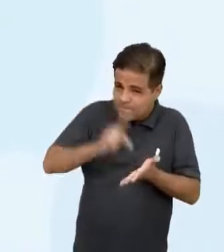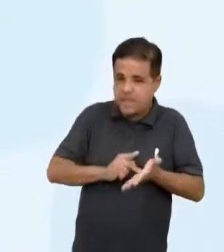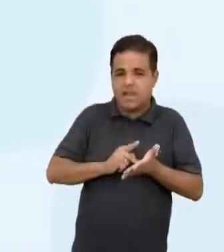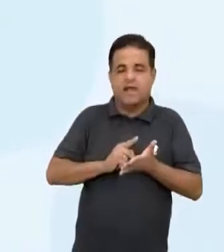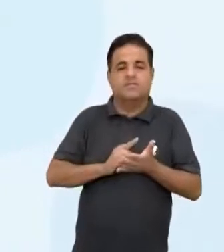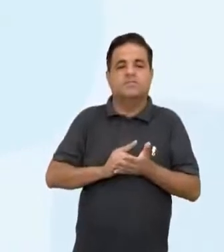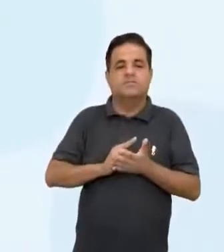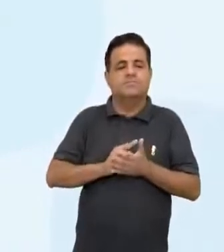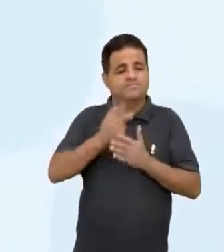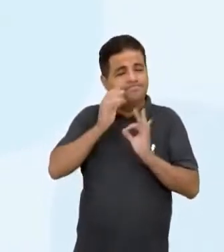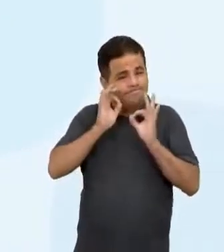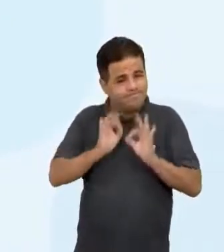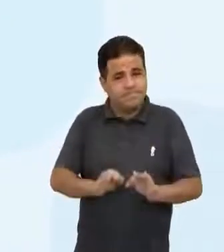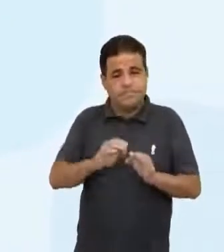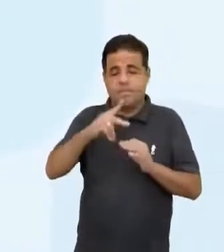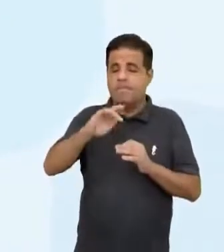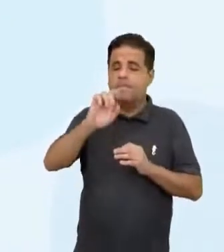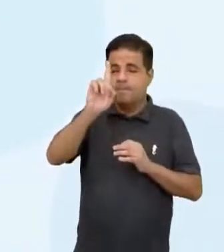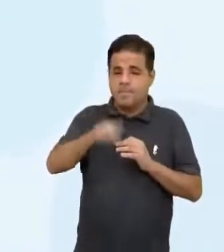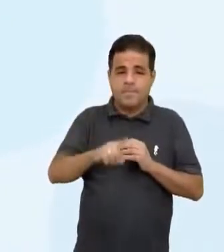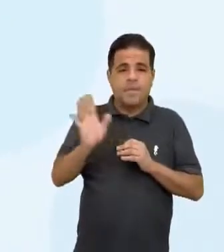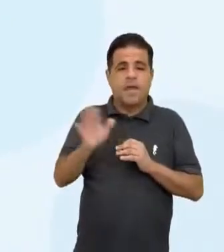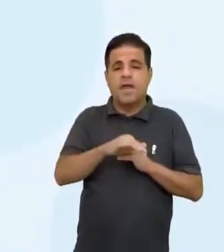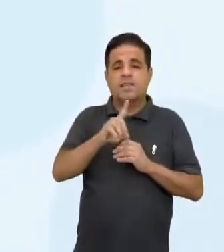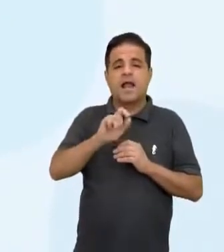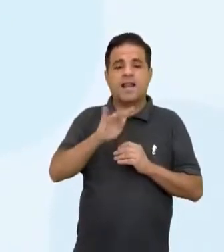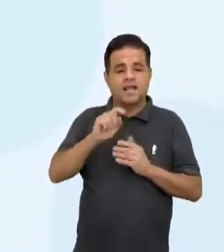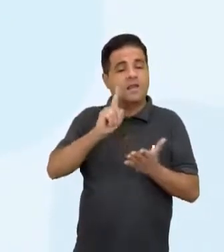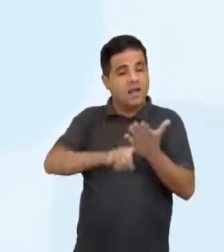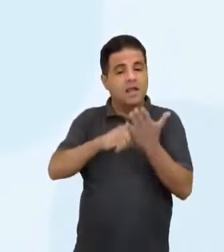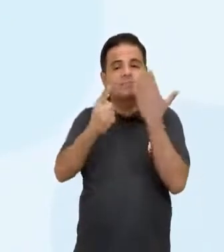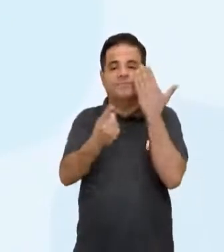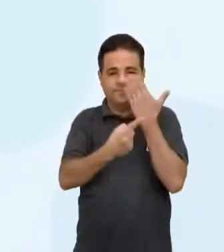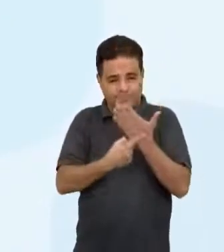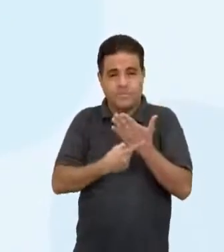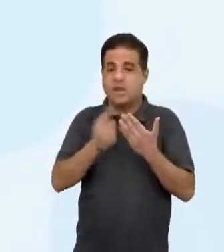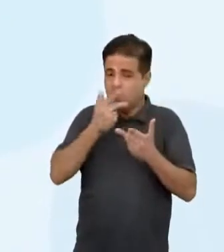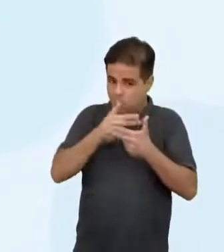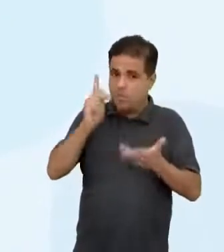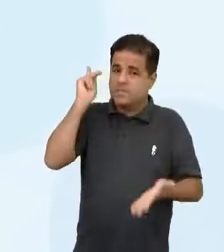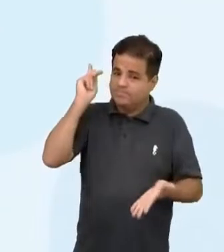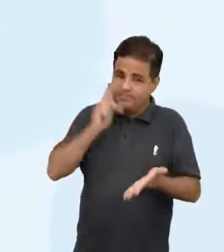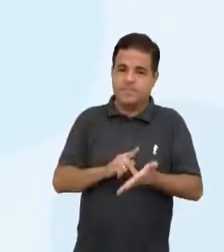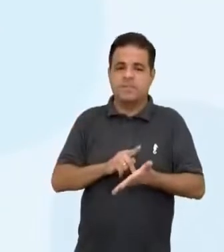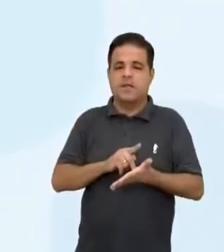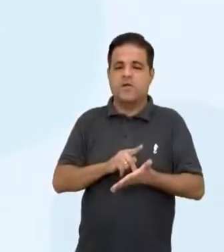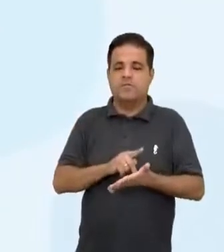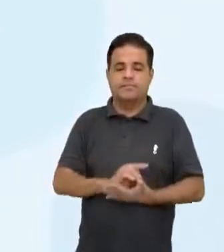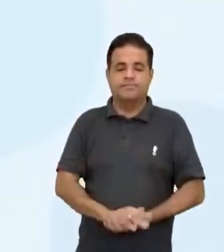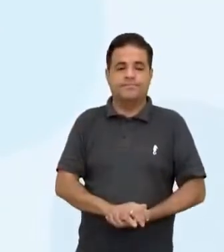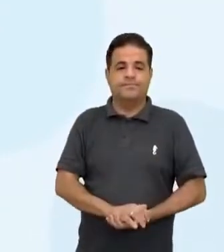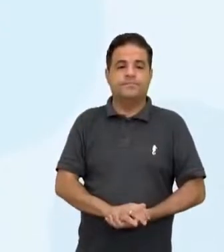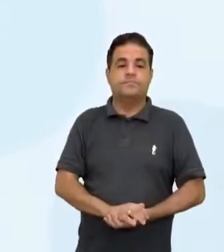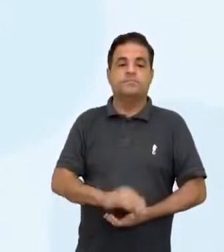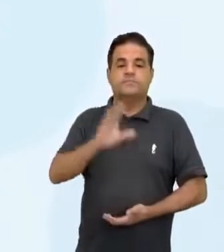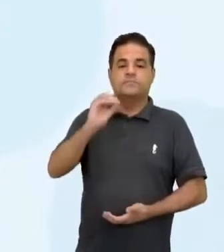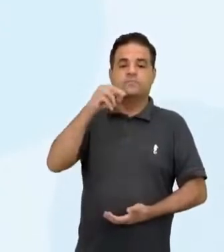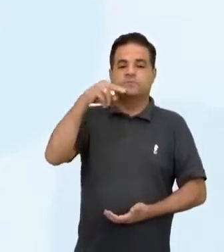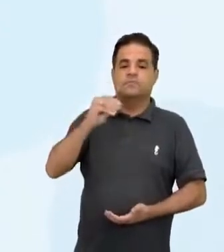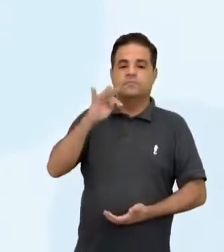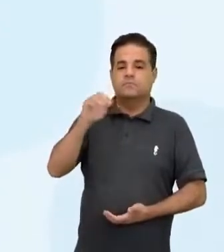tá? Então, a própria palavra ao pé da letra já é figurada, mas ela se refere a algo literal. E aí já a